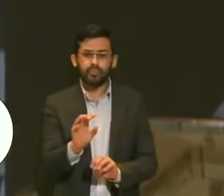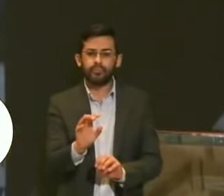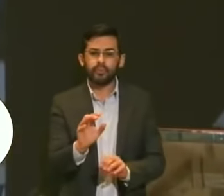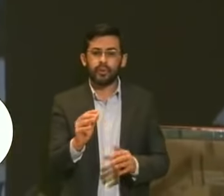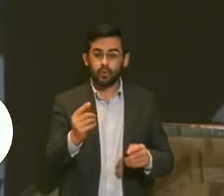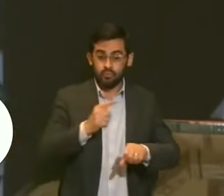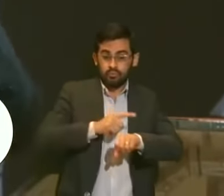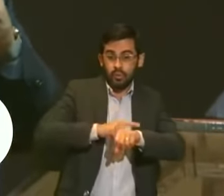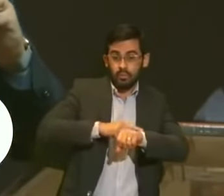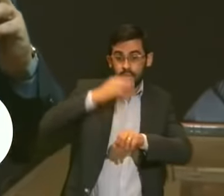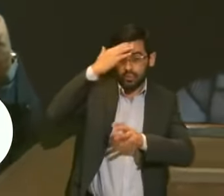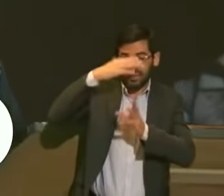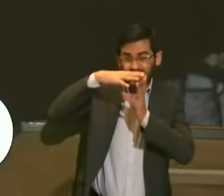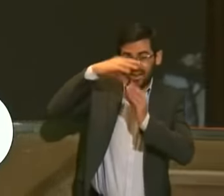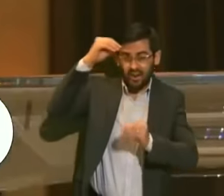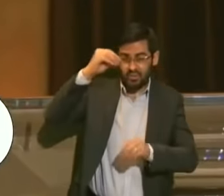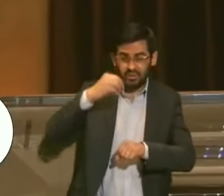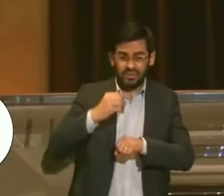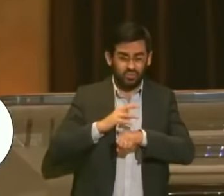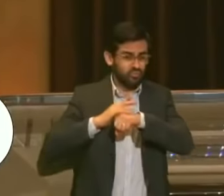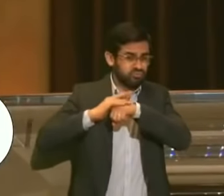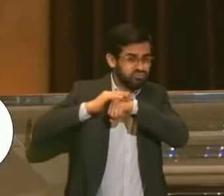nossa alma está doente,